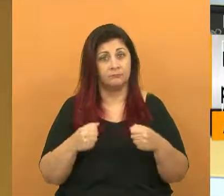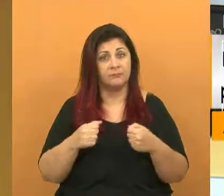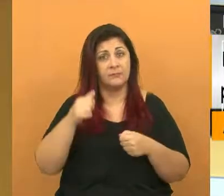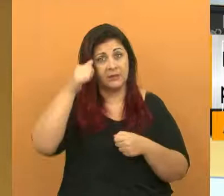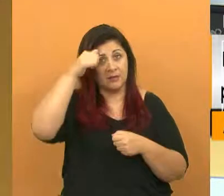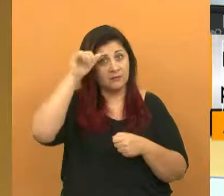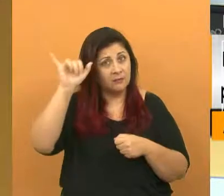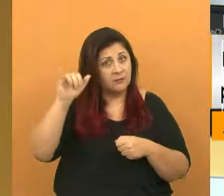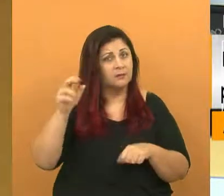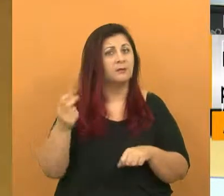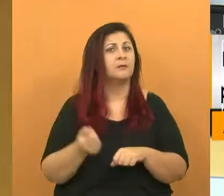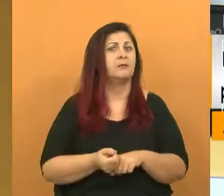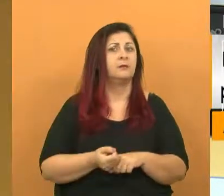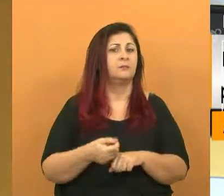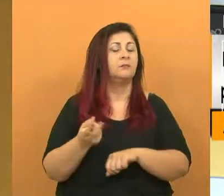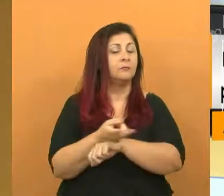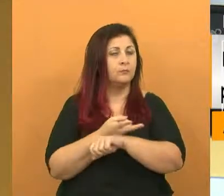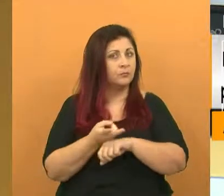ele tem que ir no médico,